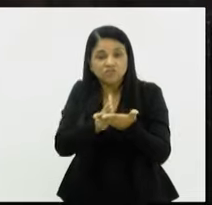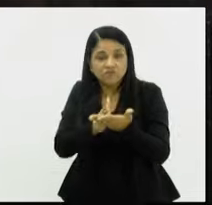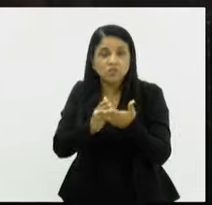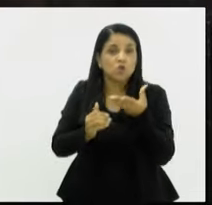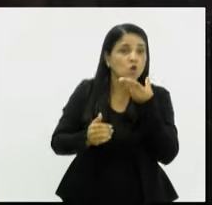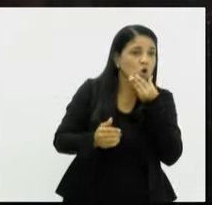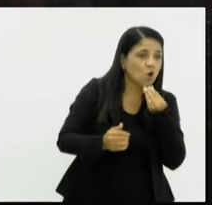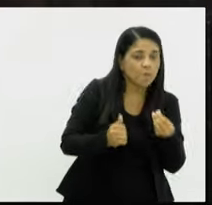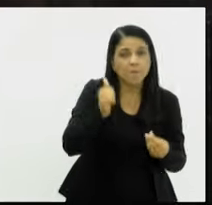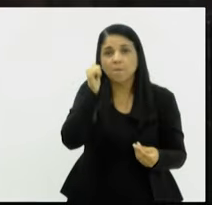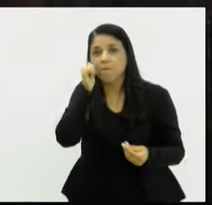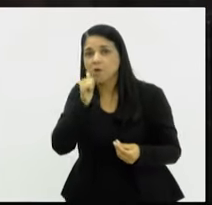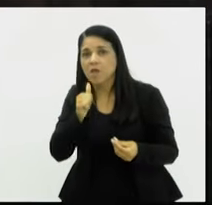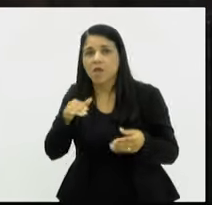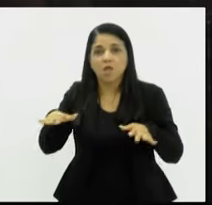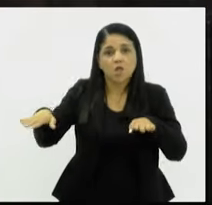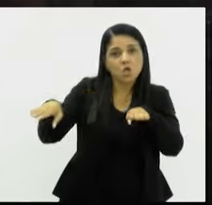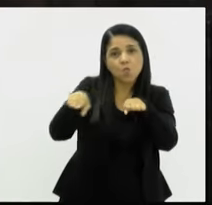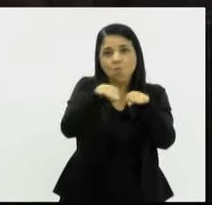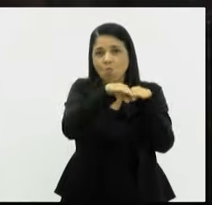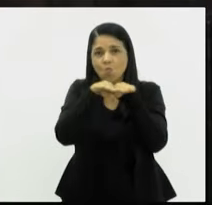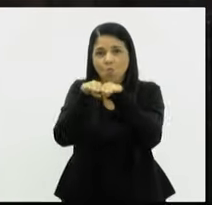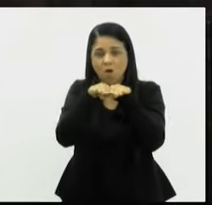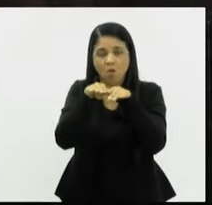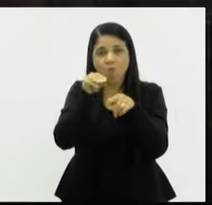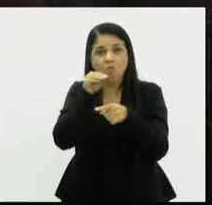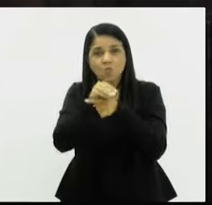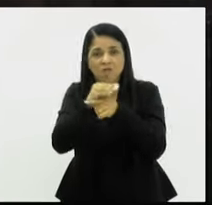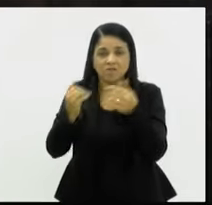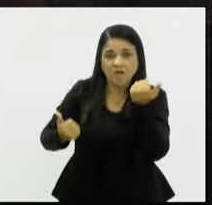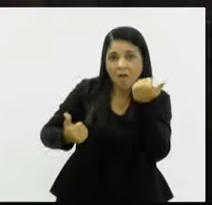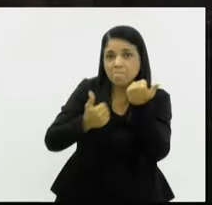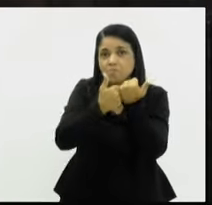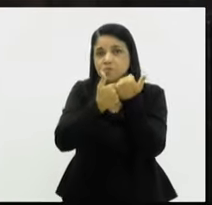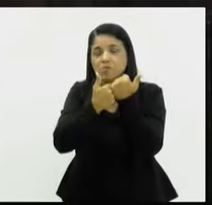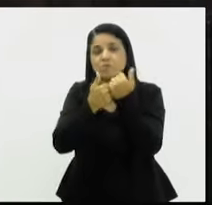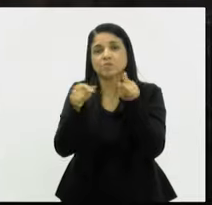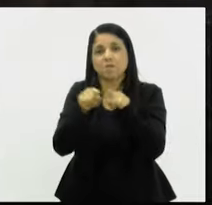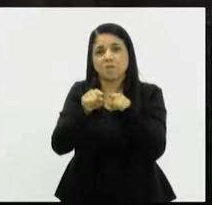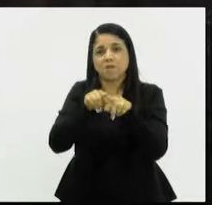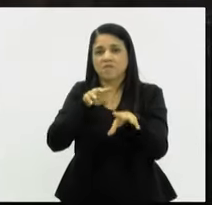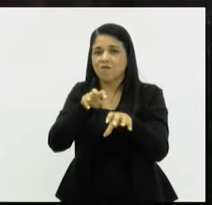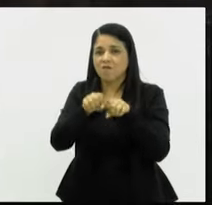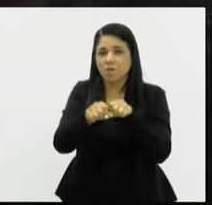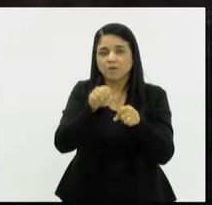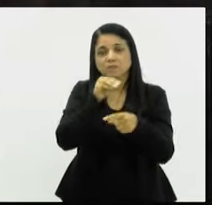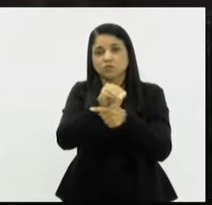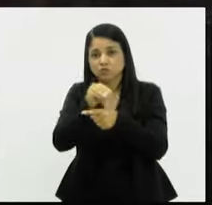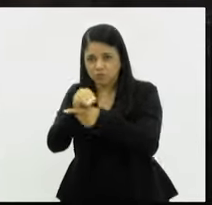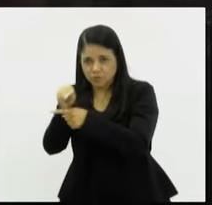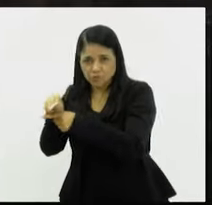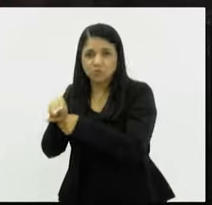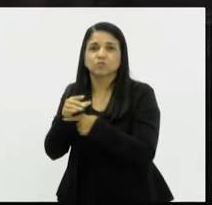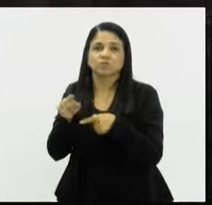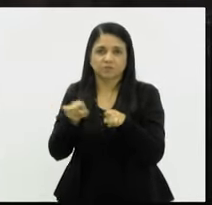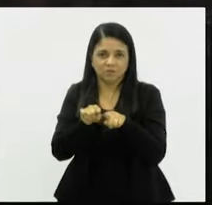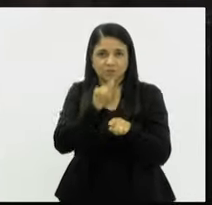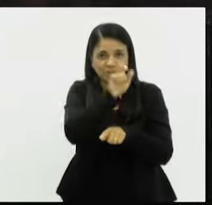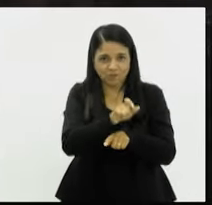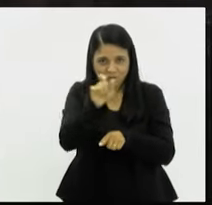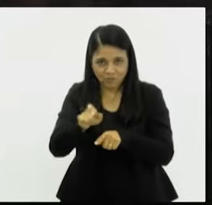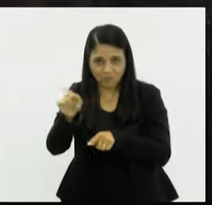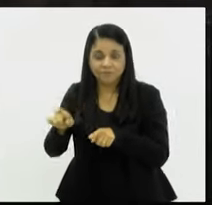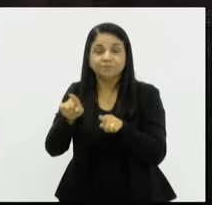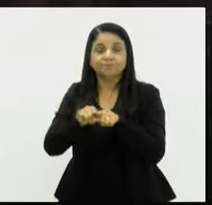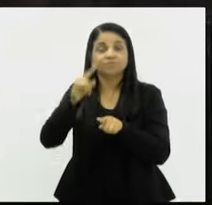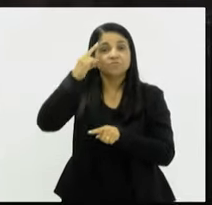de maneira equânime dos cuidados e o apoio, inclusive, na formação de cuidadores. A ideia, senhora